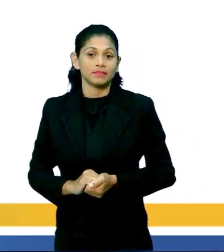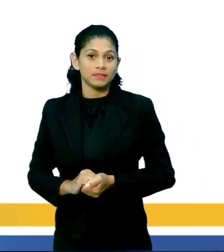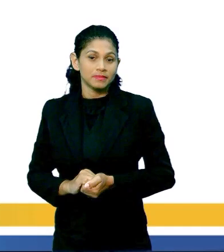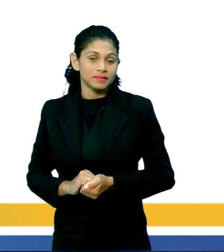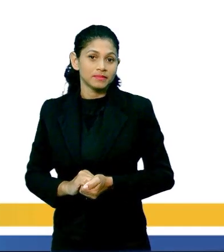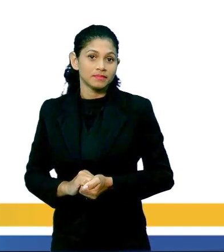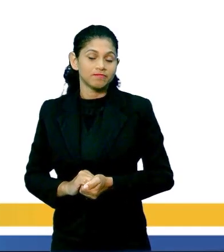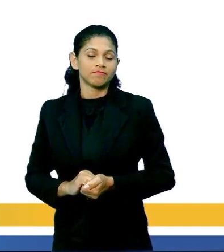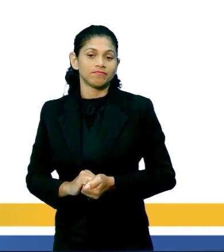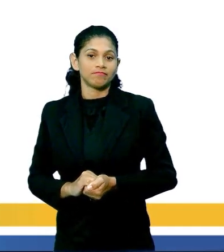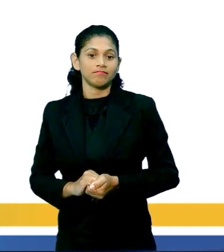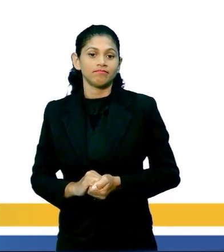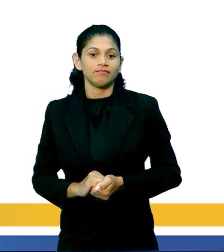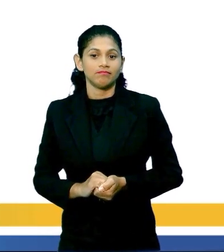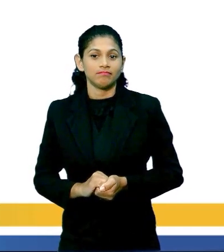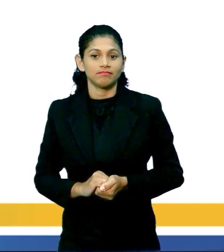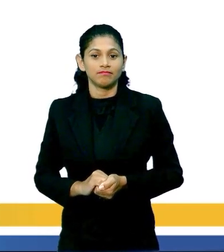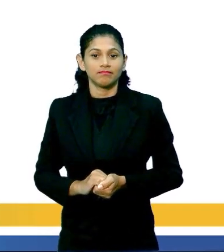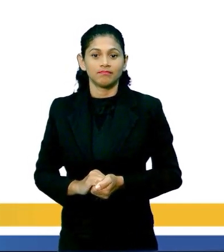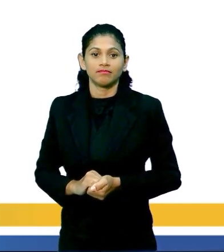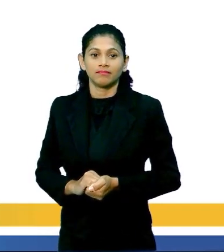esse é o nosso falso cognato.